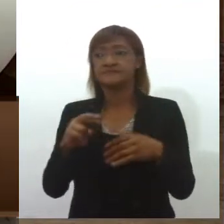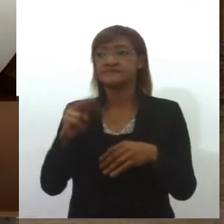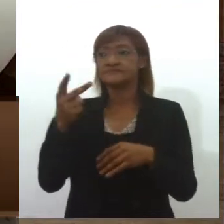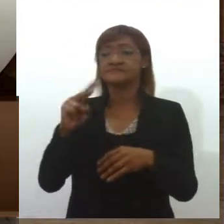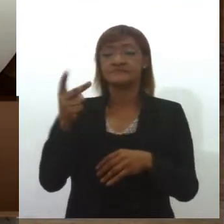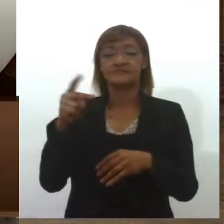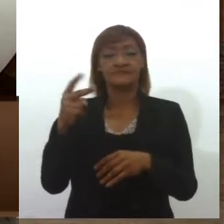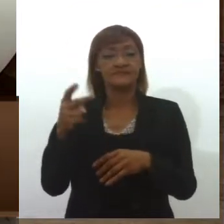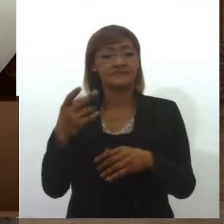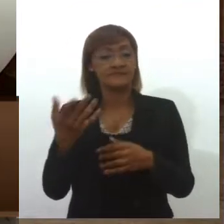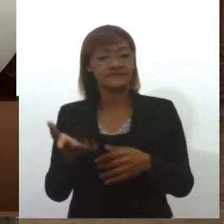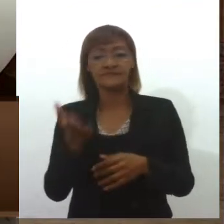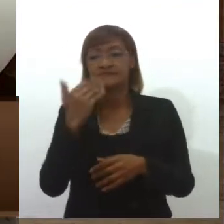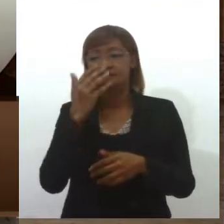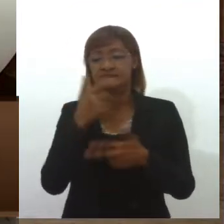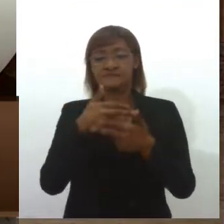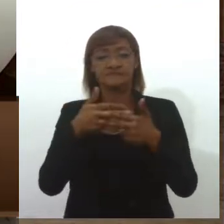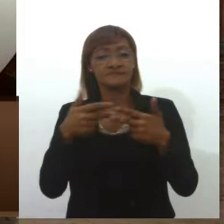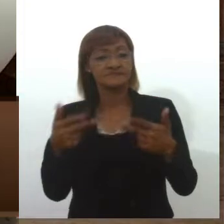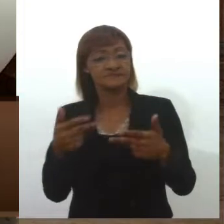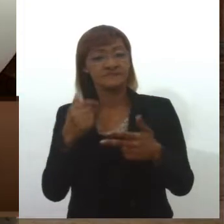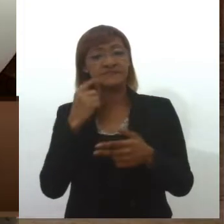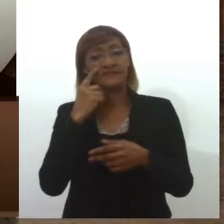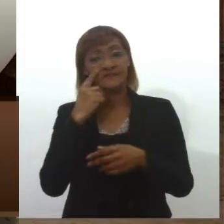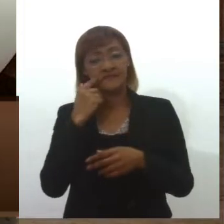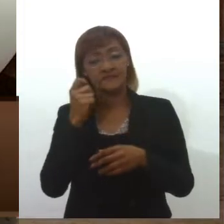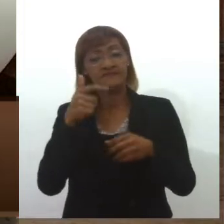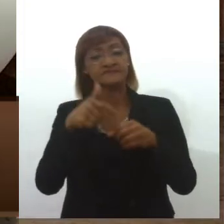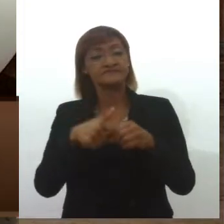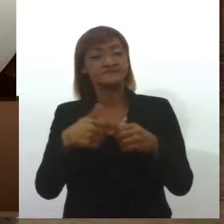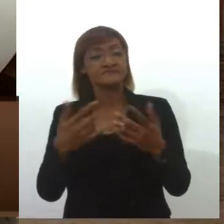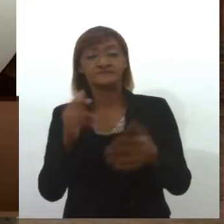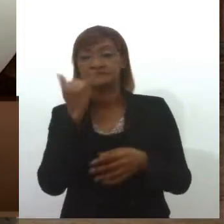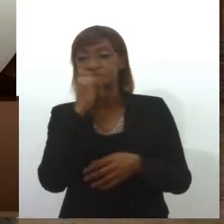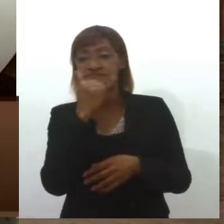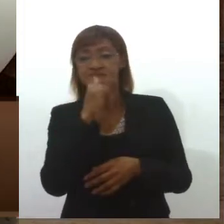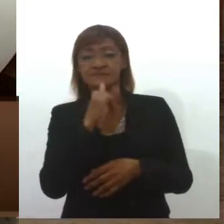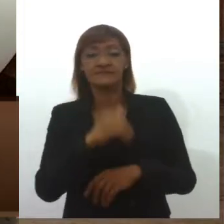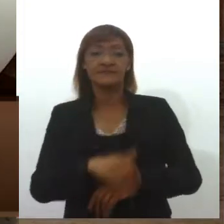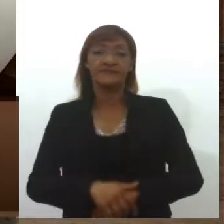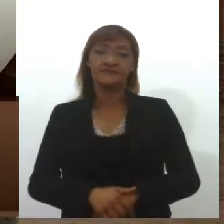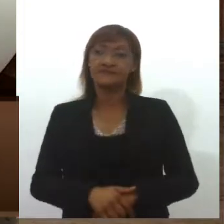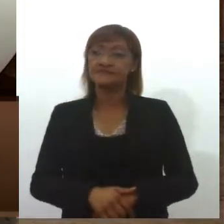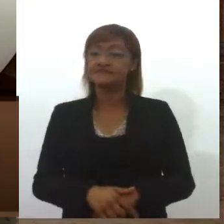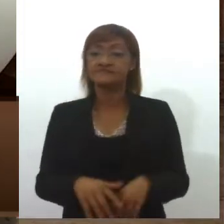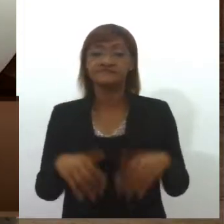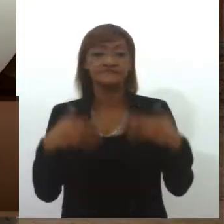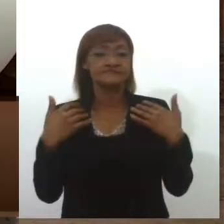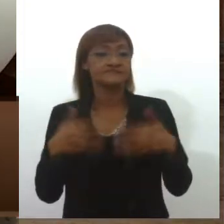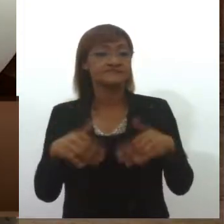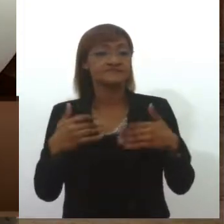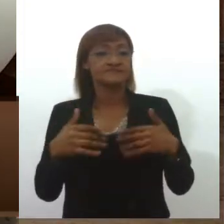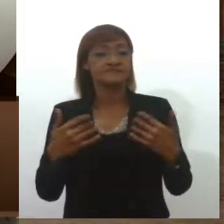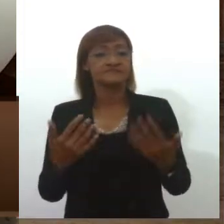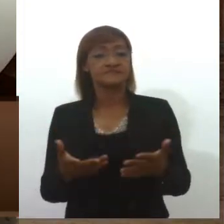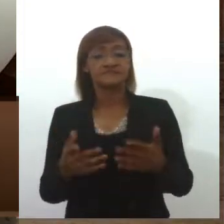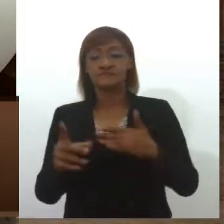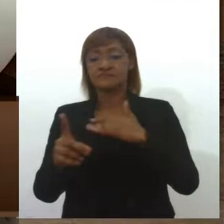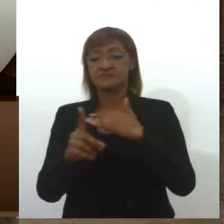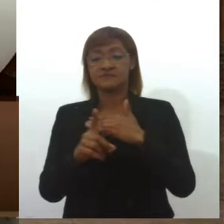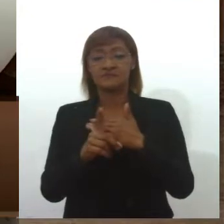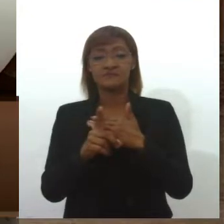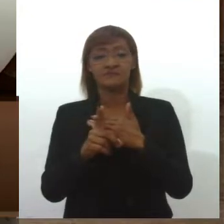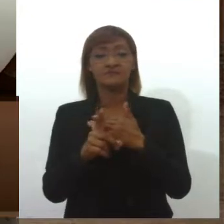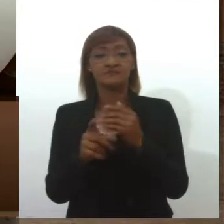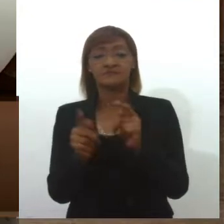colocou, alimentos, né, itens básicos, combustível, energia elétrica, estão lá nas alturas, já está deixando os consumidores com o